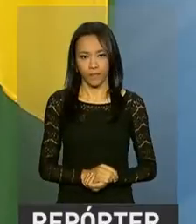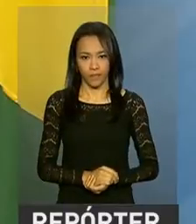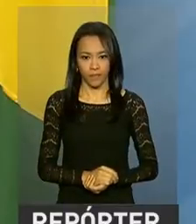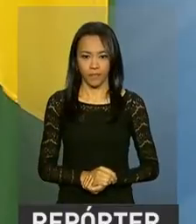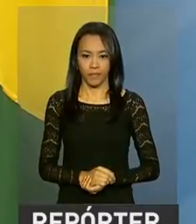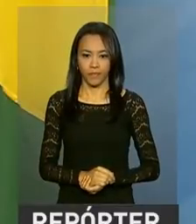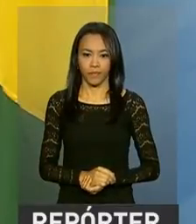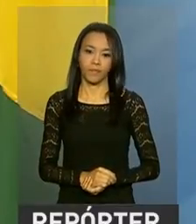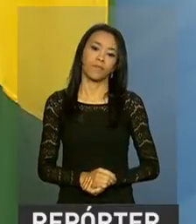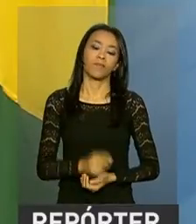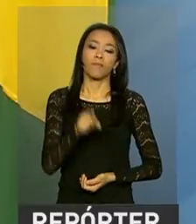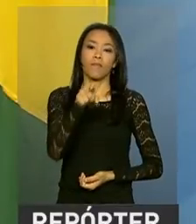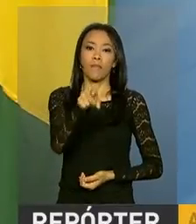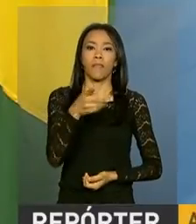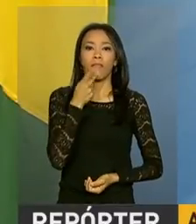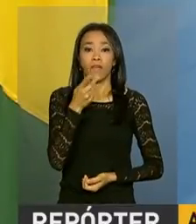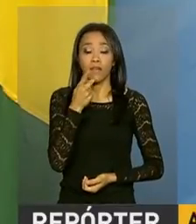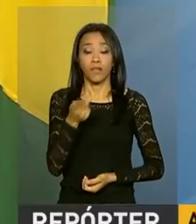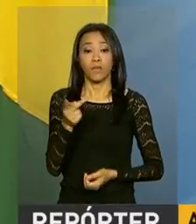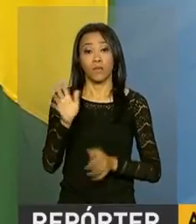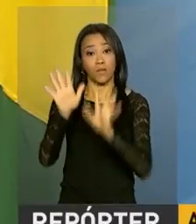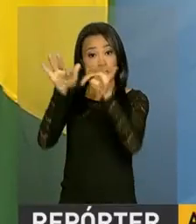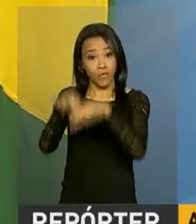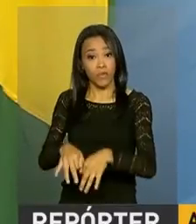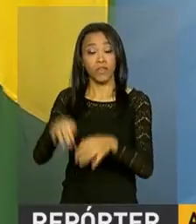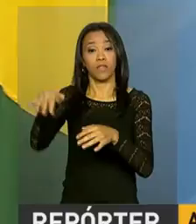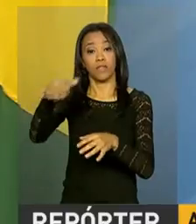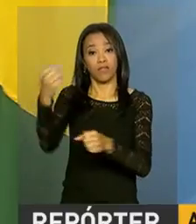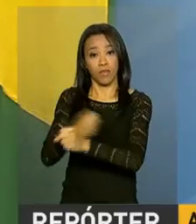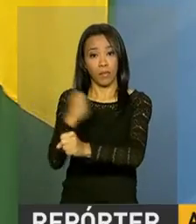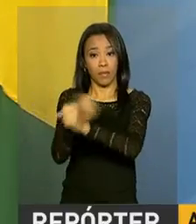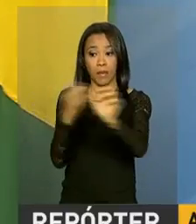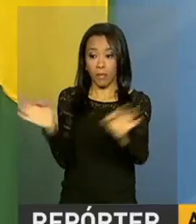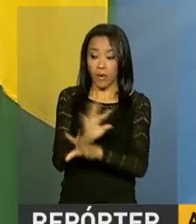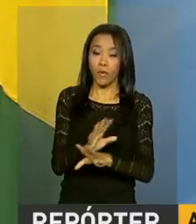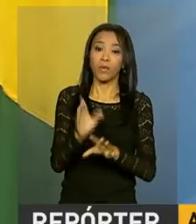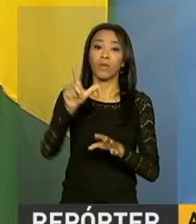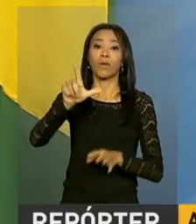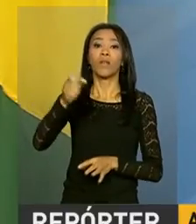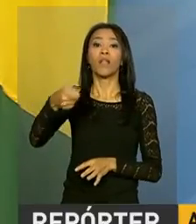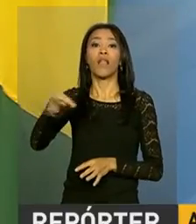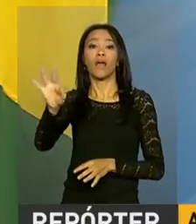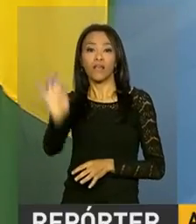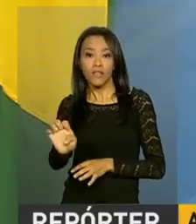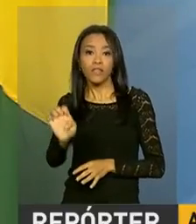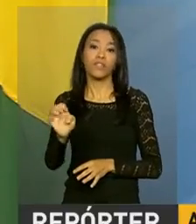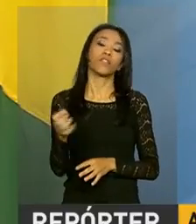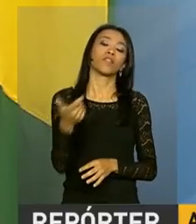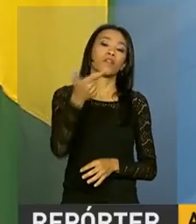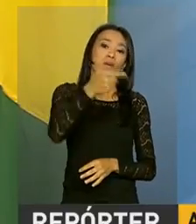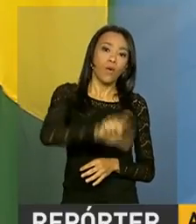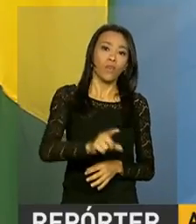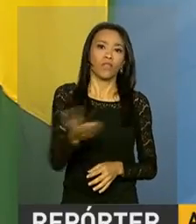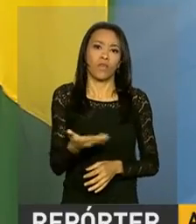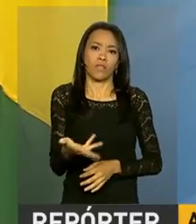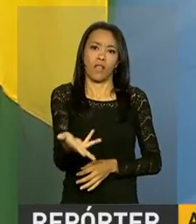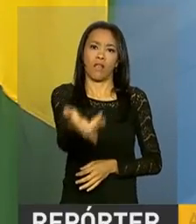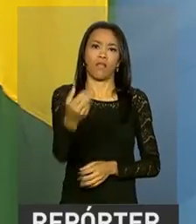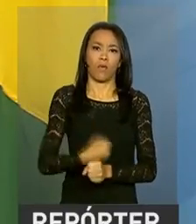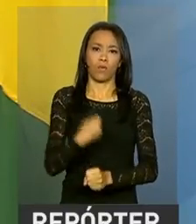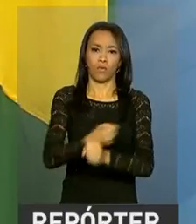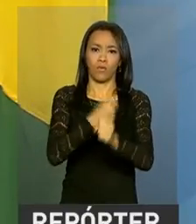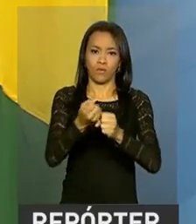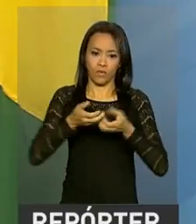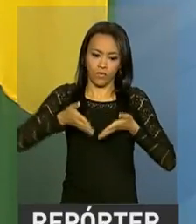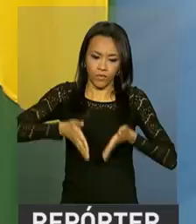a conclusão do eixo leste da obra do projeto são francisco que foi acelerada por determinação do presidente da república